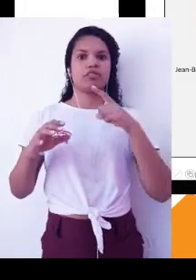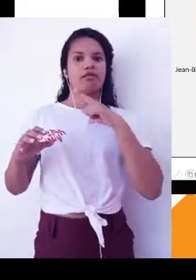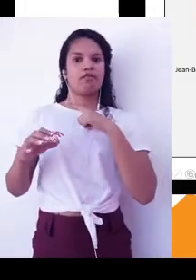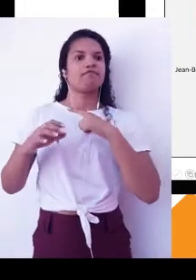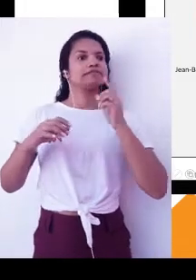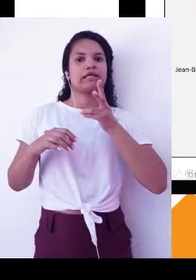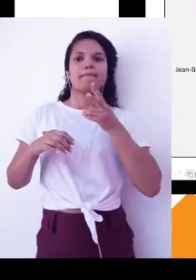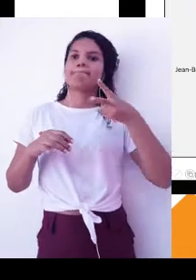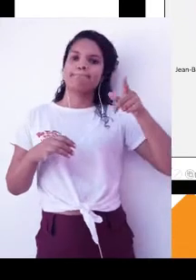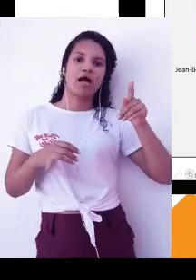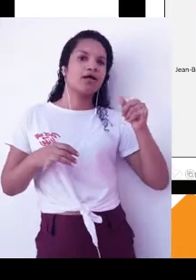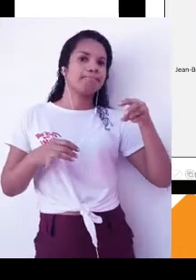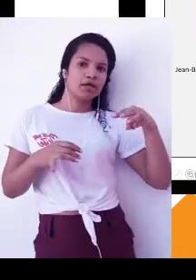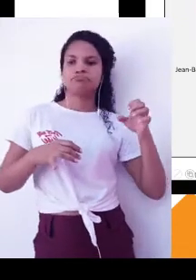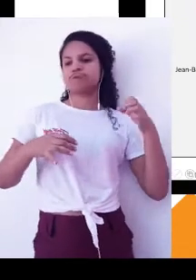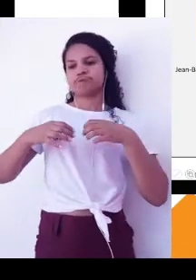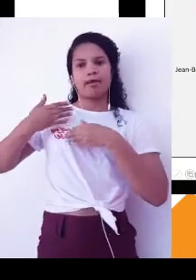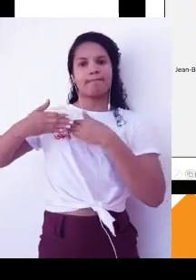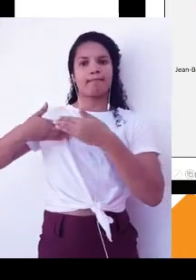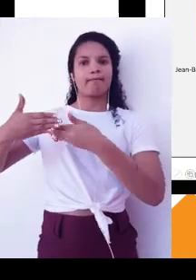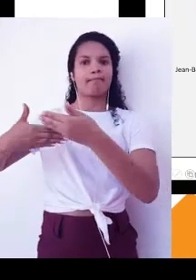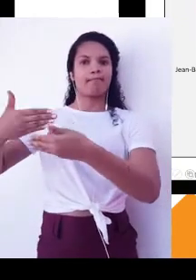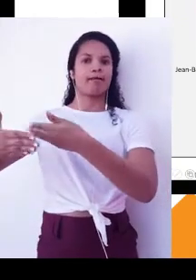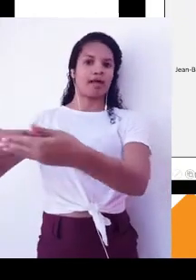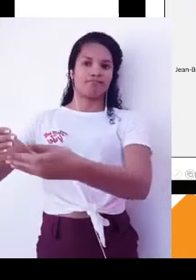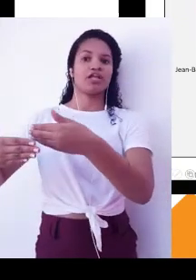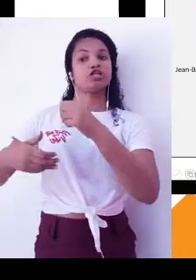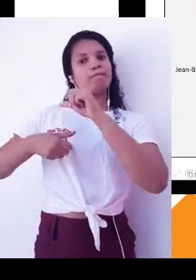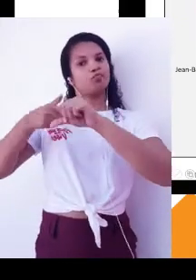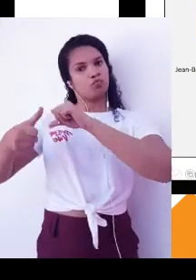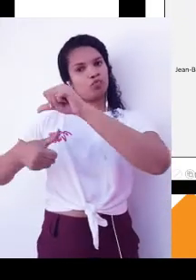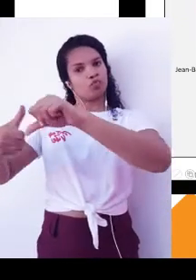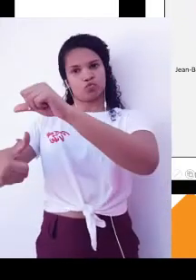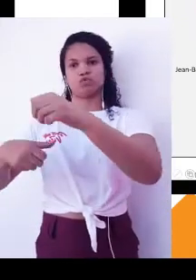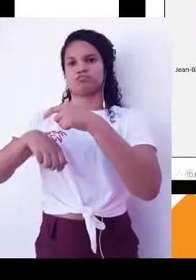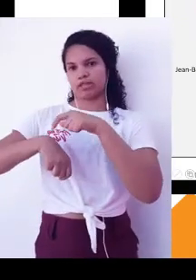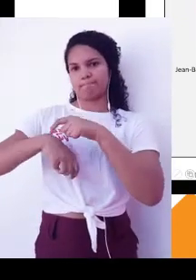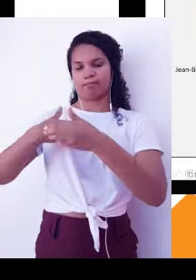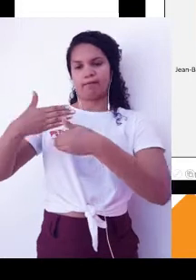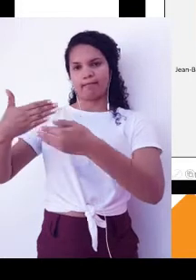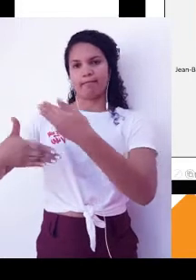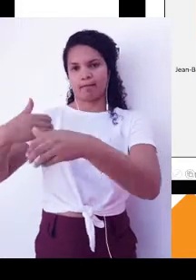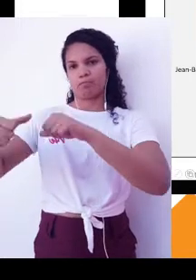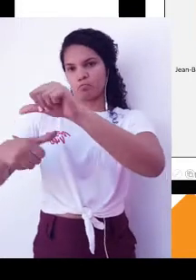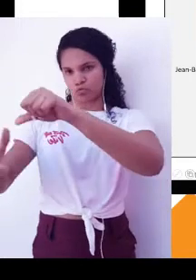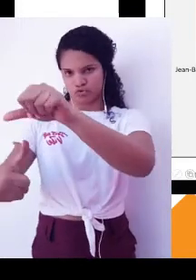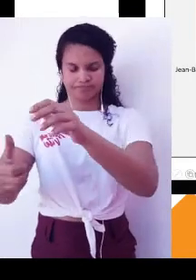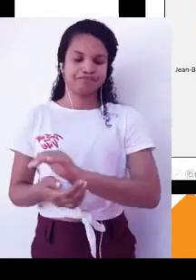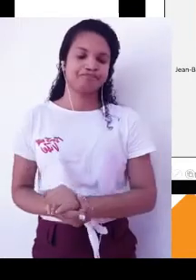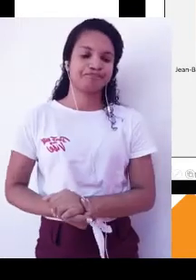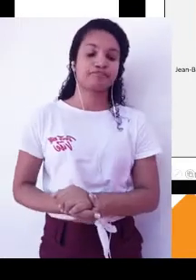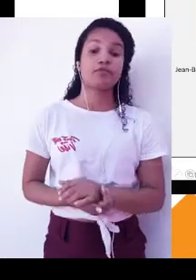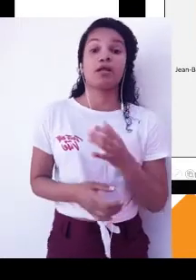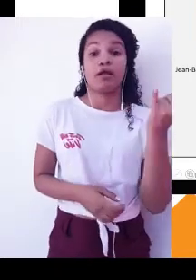descendentes, e assim as espécies os seres vivos vão mudando ao longo do tempo. É